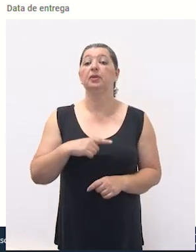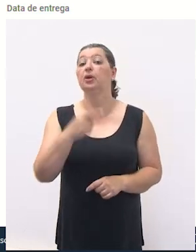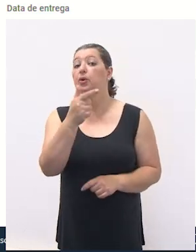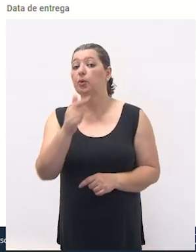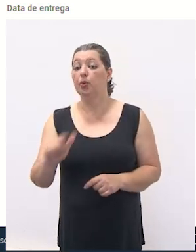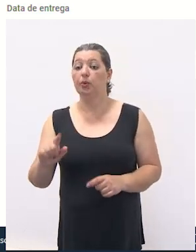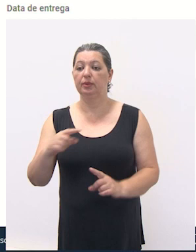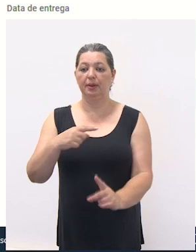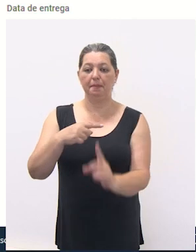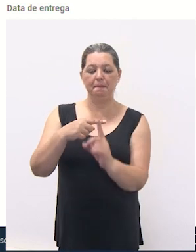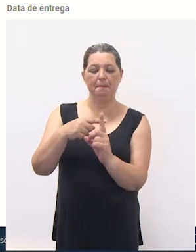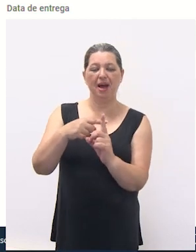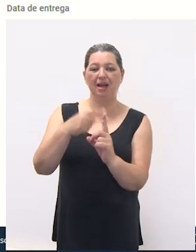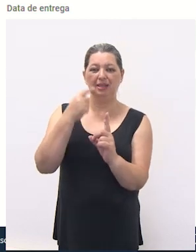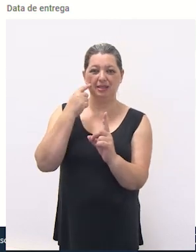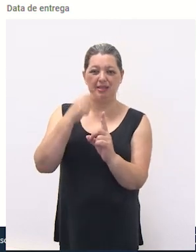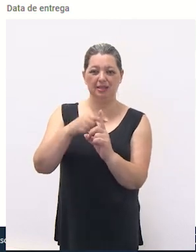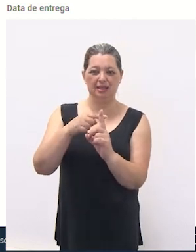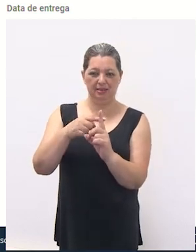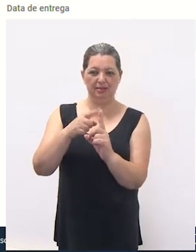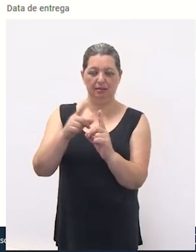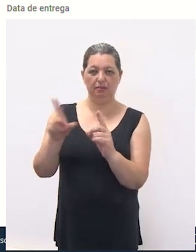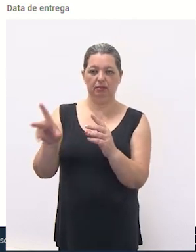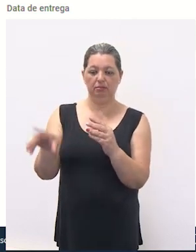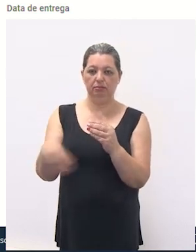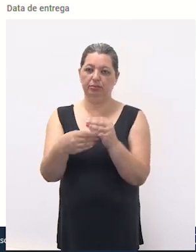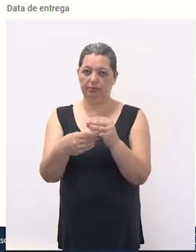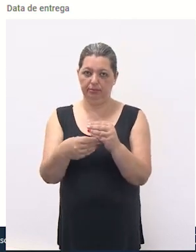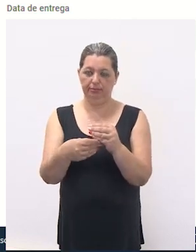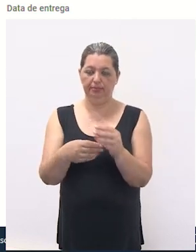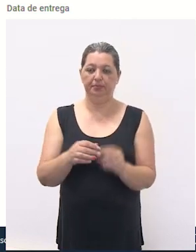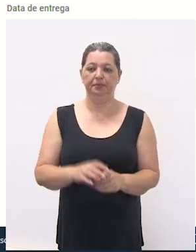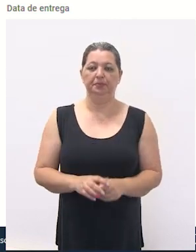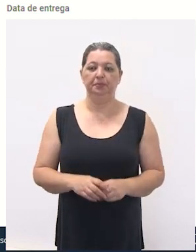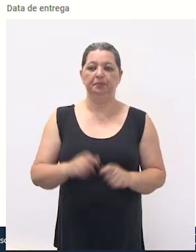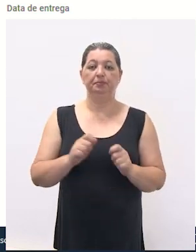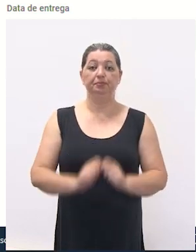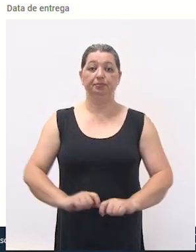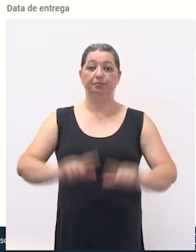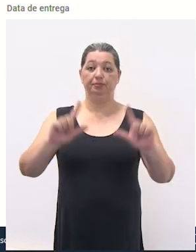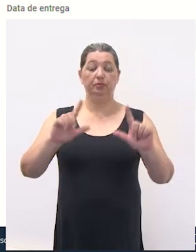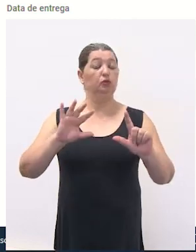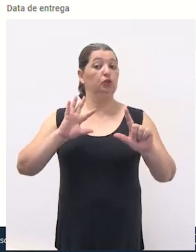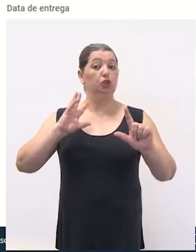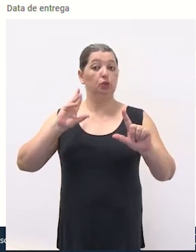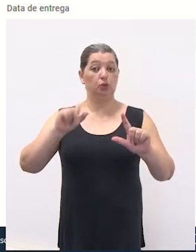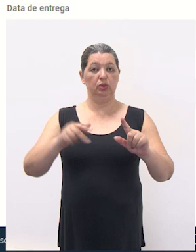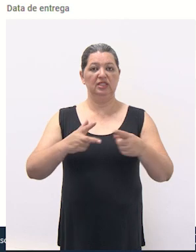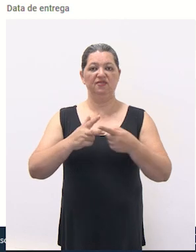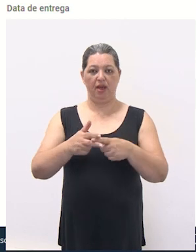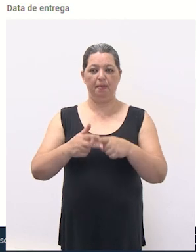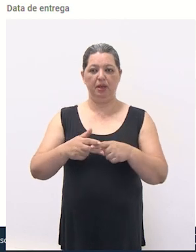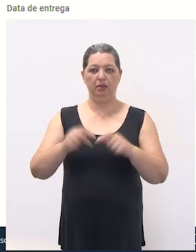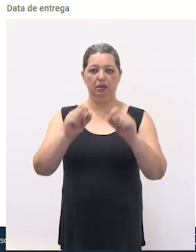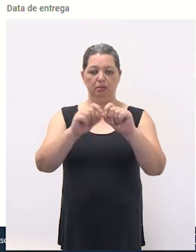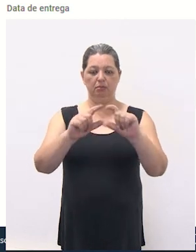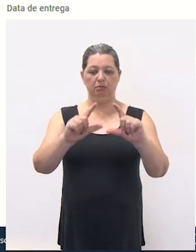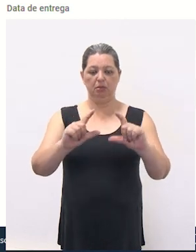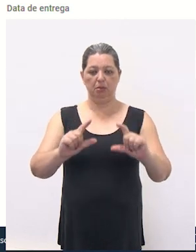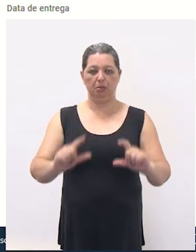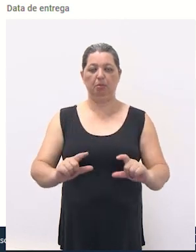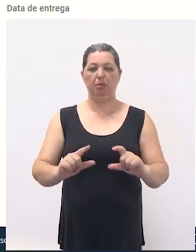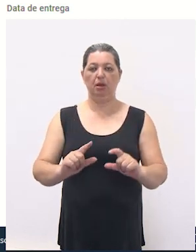a do mais aqui, que é anexar novo item, que vai abrir todas essas funções aqui do Google para a